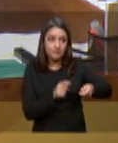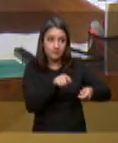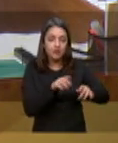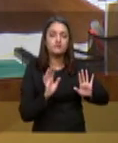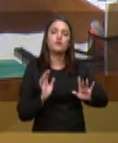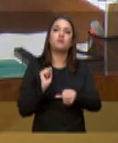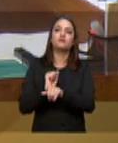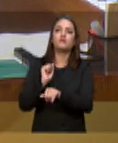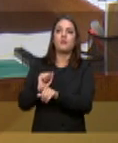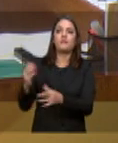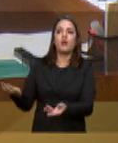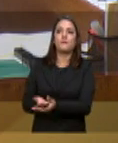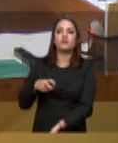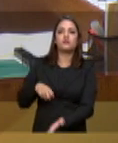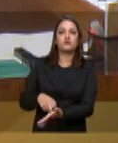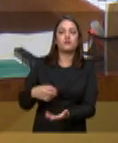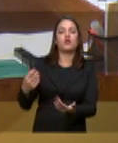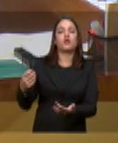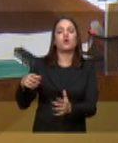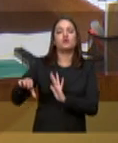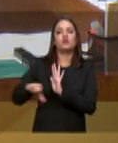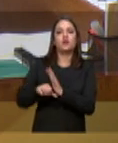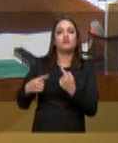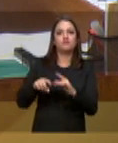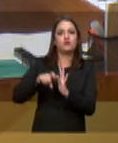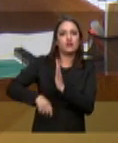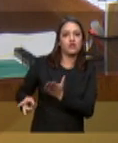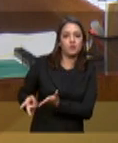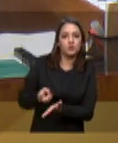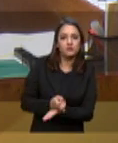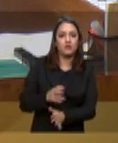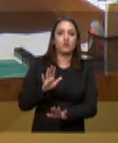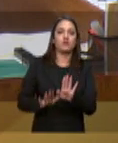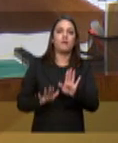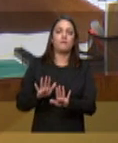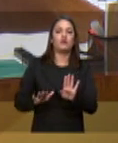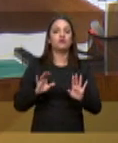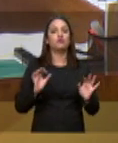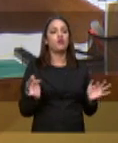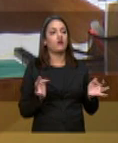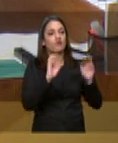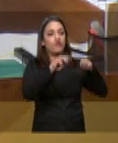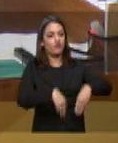da ação penal por crime contra a ordem tributária que dependa do lançamento definitivo.